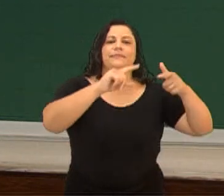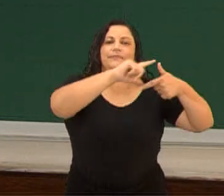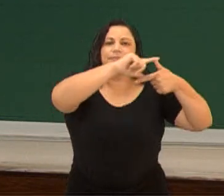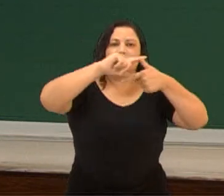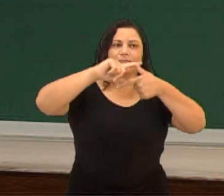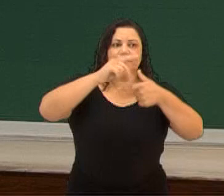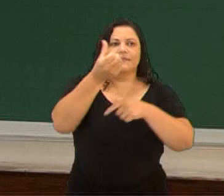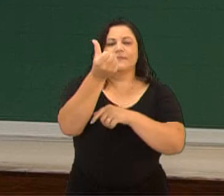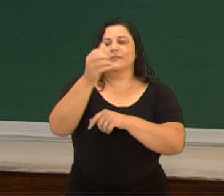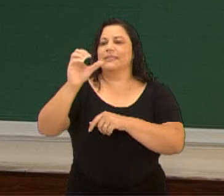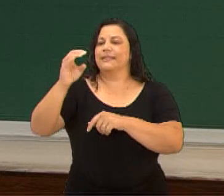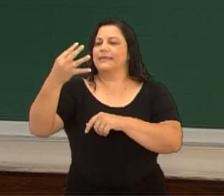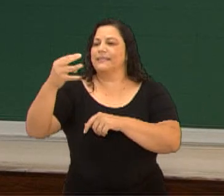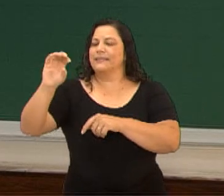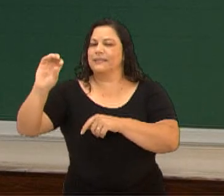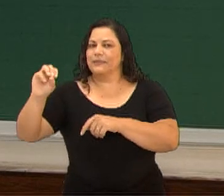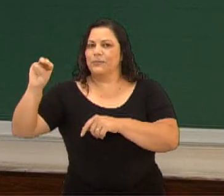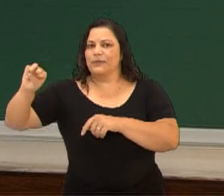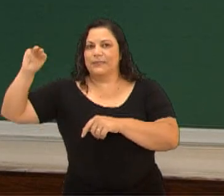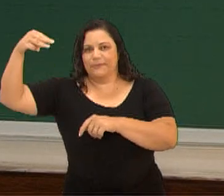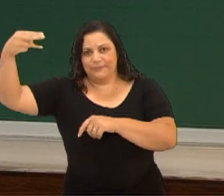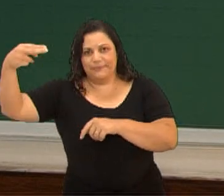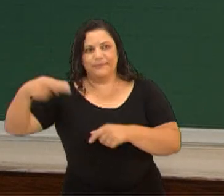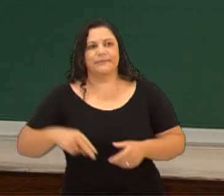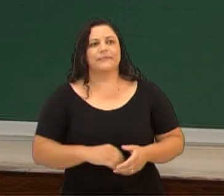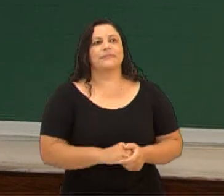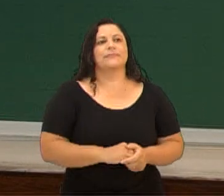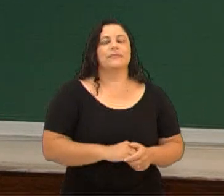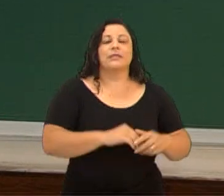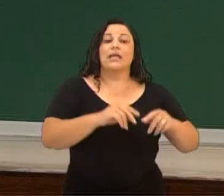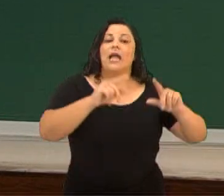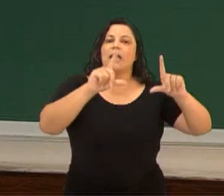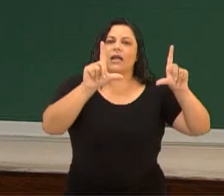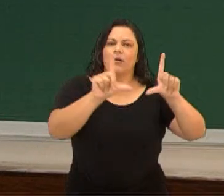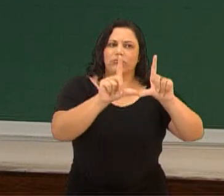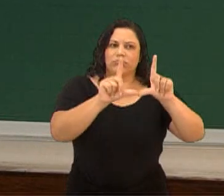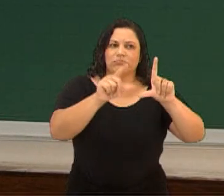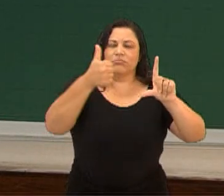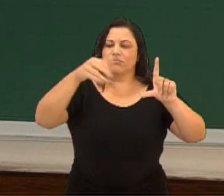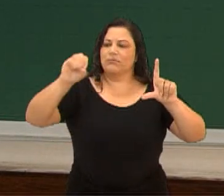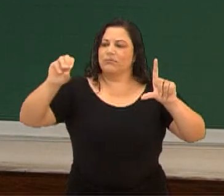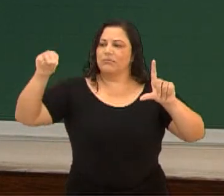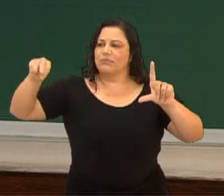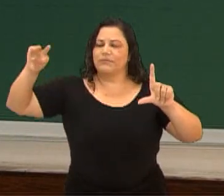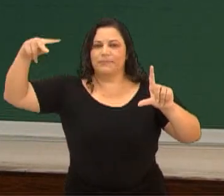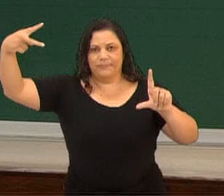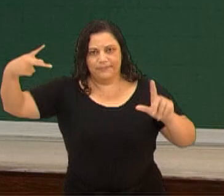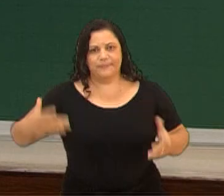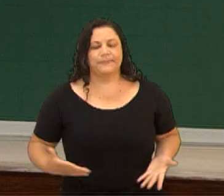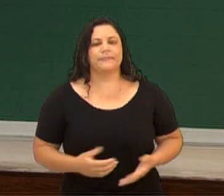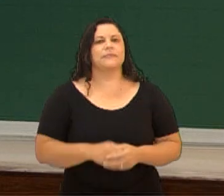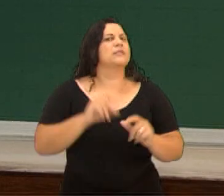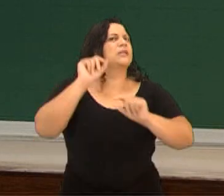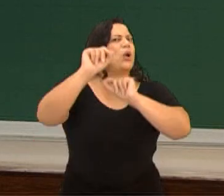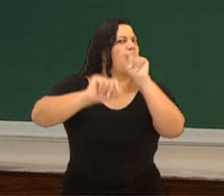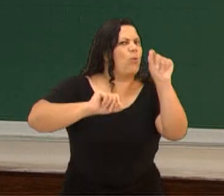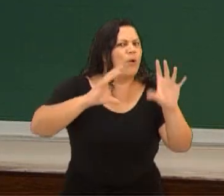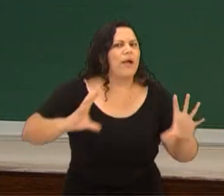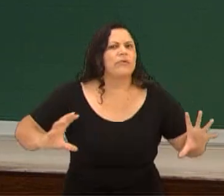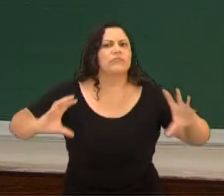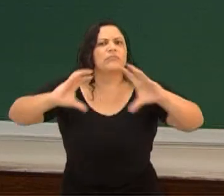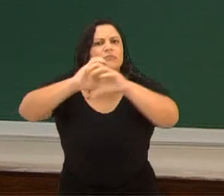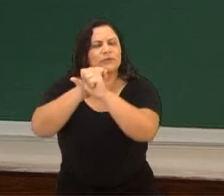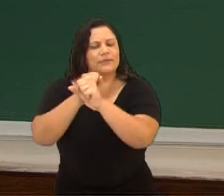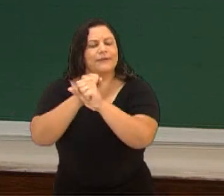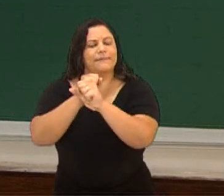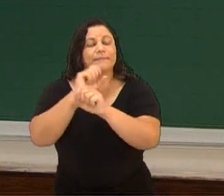mede 640 metros quadrados e que a área do quadrado mede 100 metros quadrados. Qual é a área total?